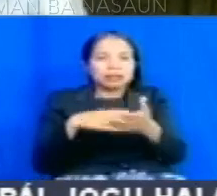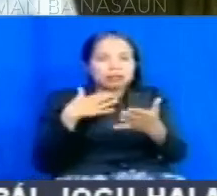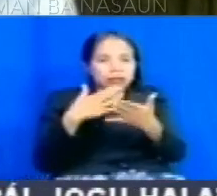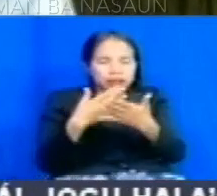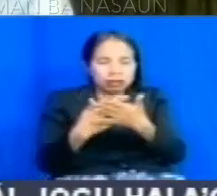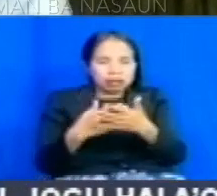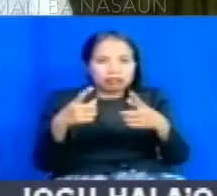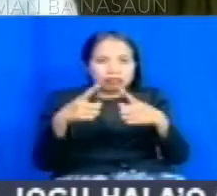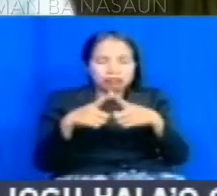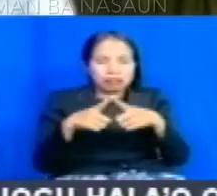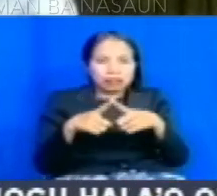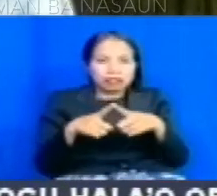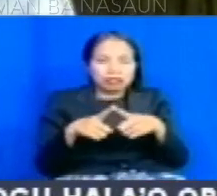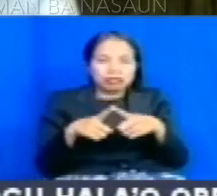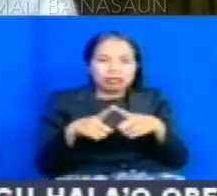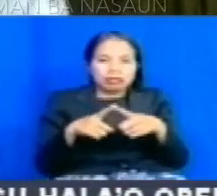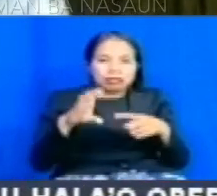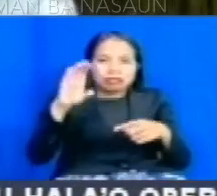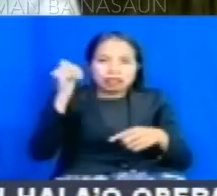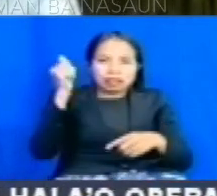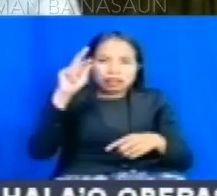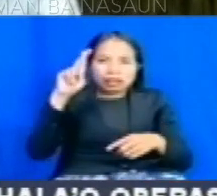amo sua eminência